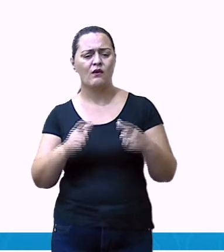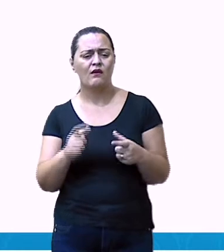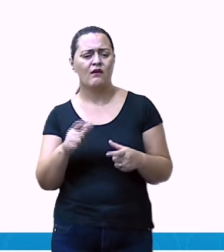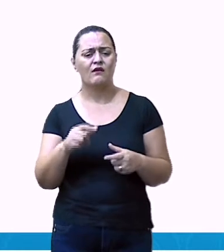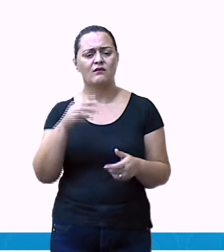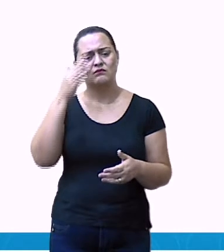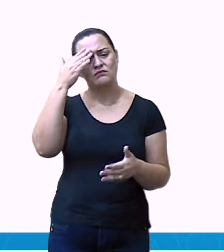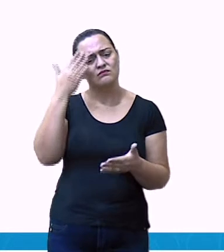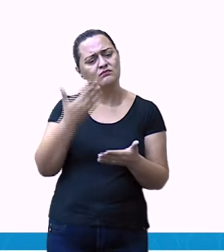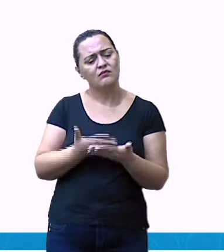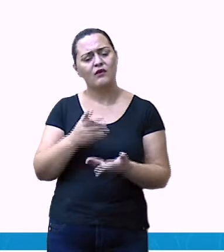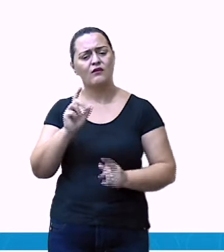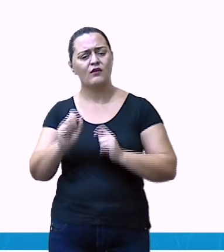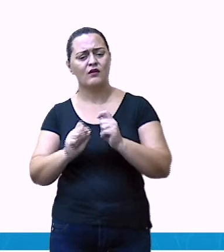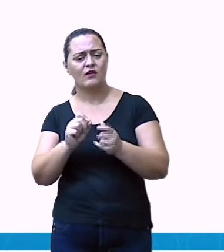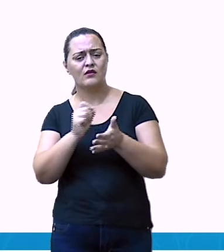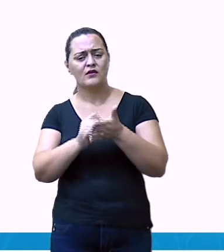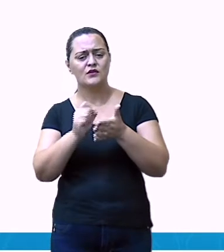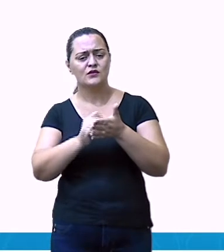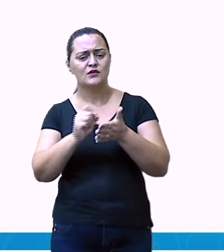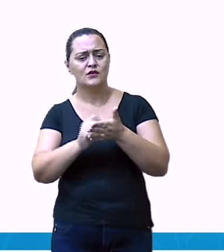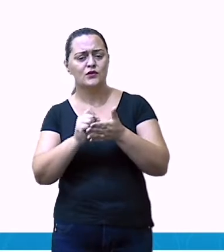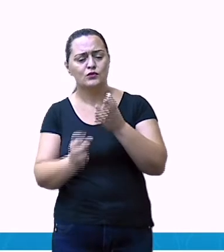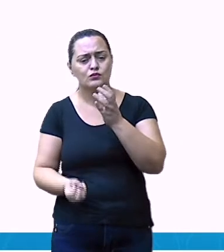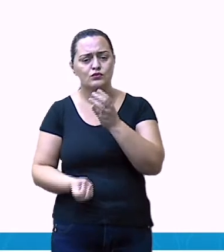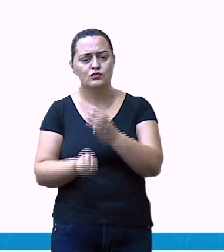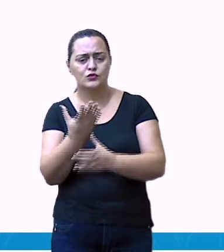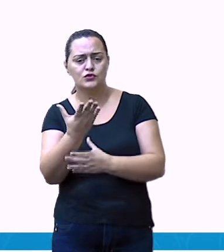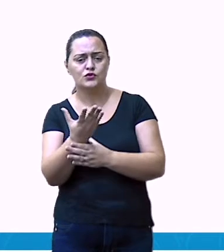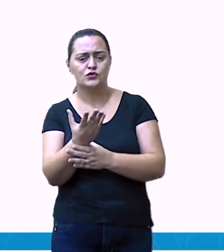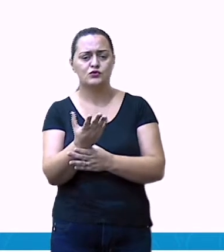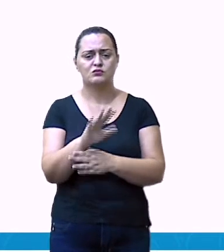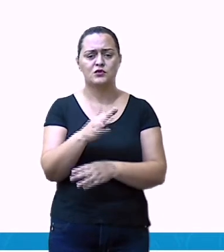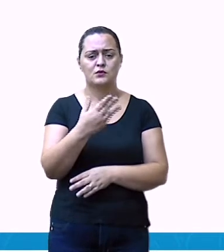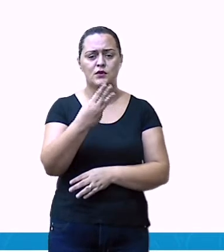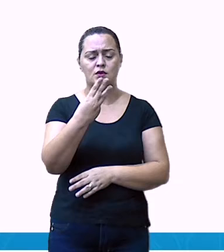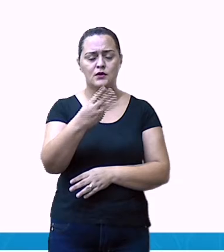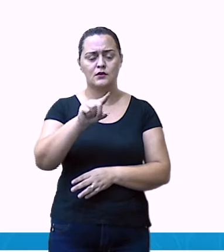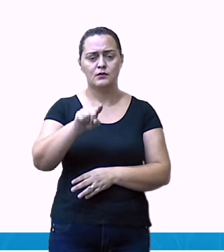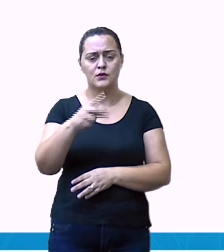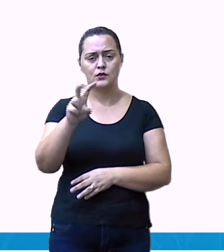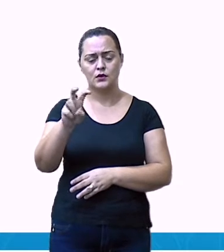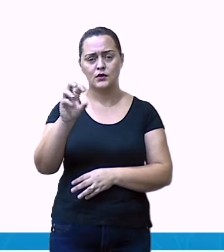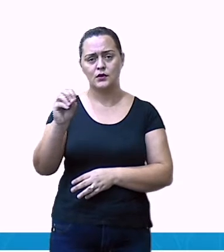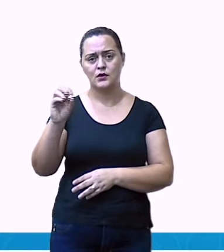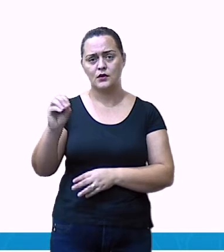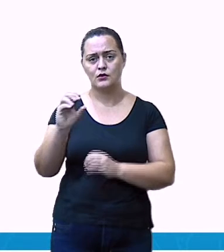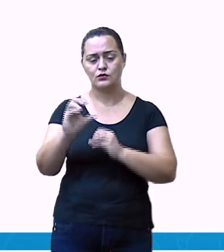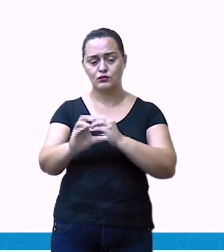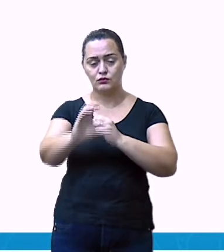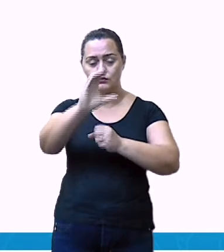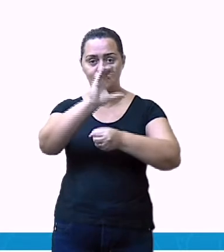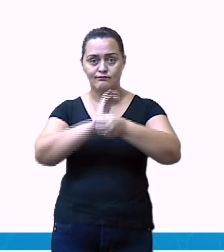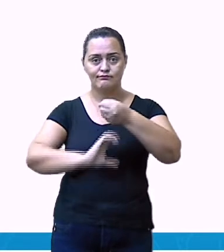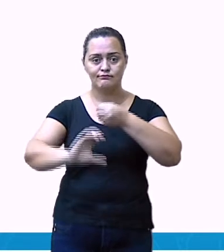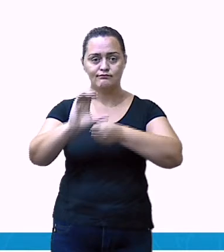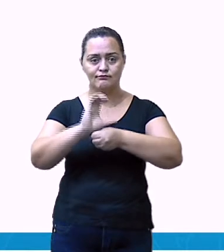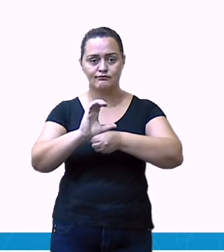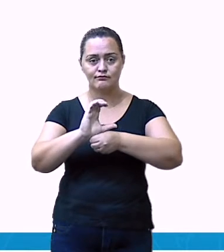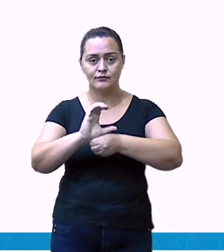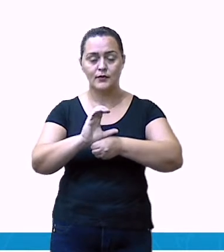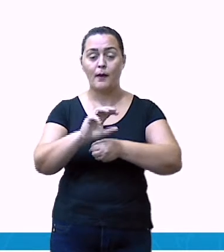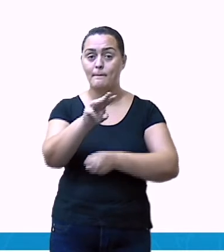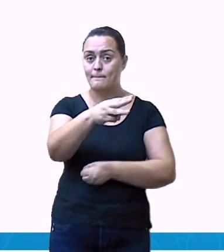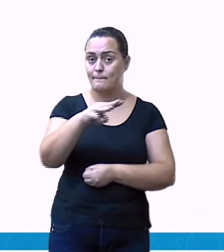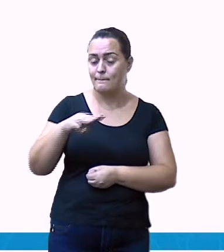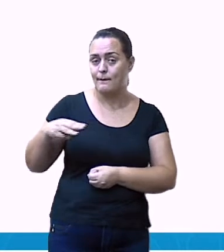de 3.500 anos antes de Cristo, a Mesopotâmia. E por último, letra